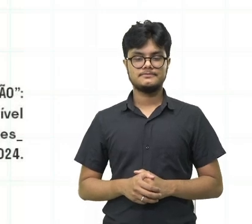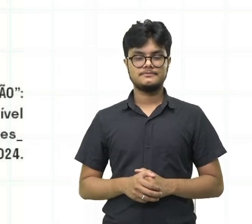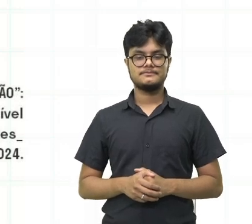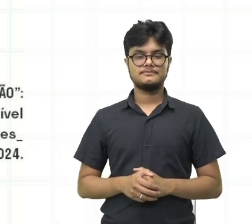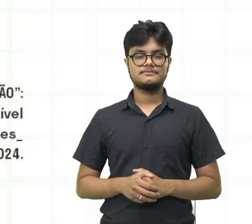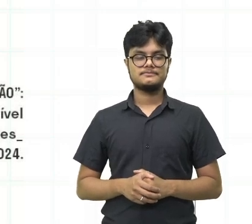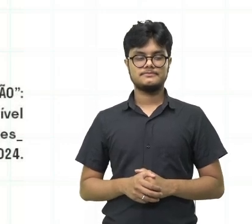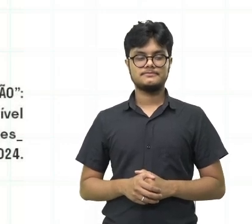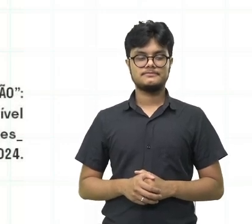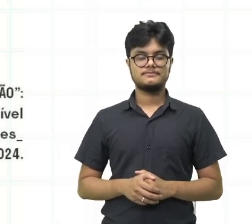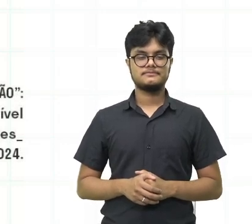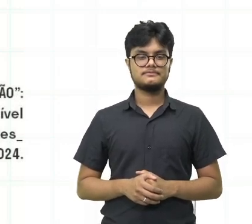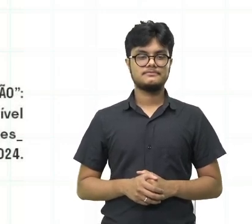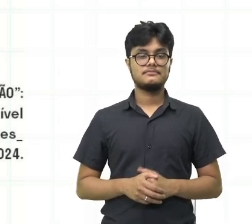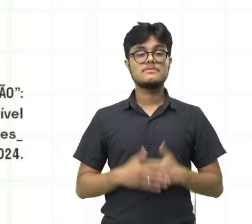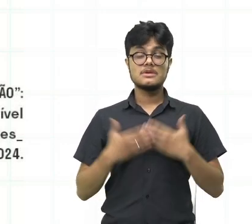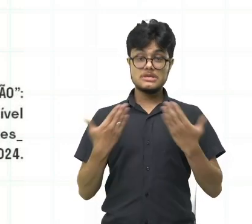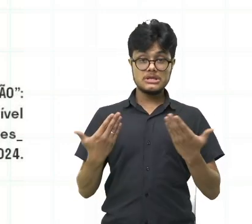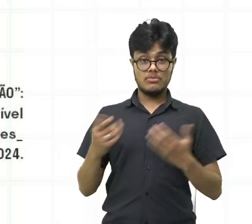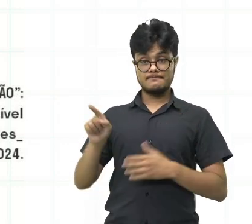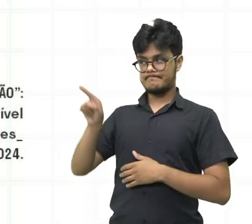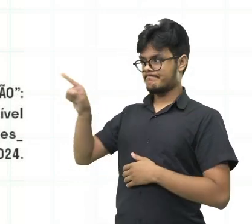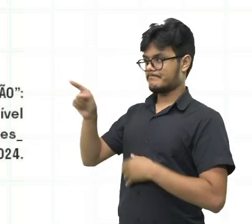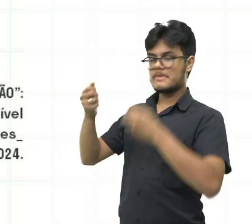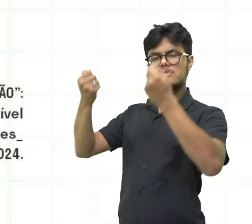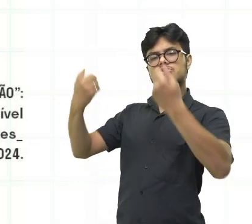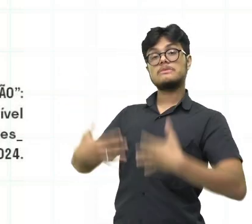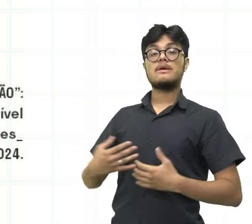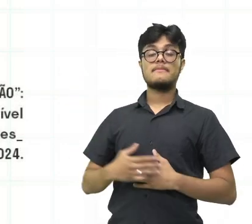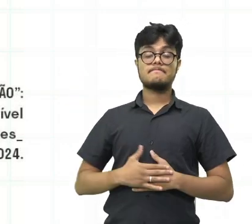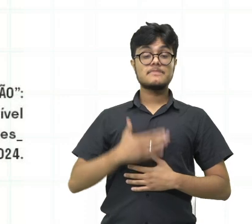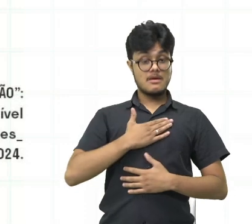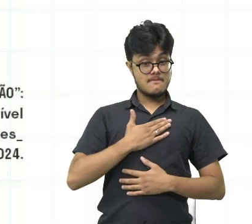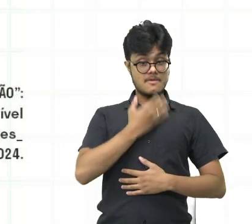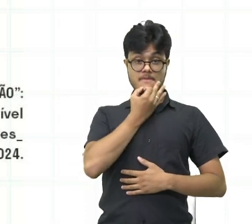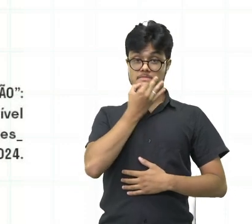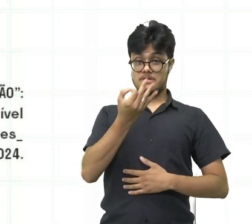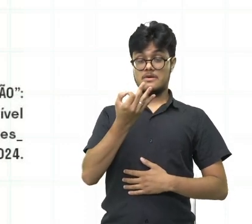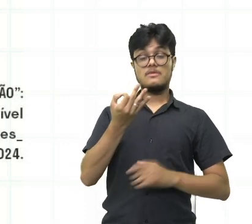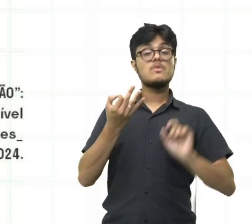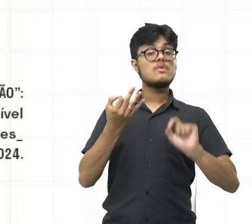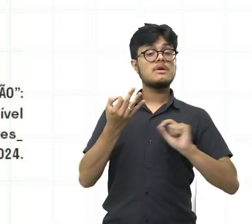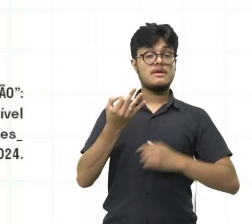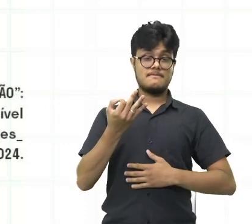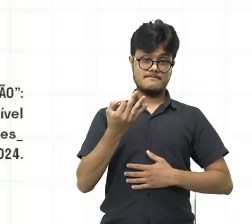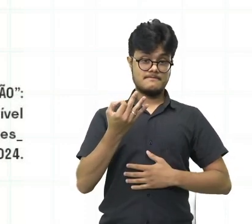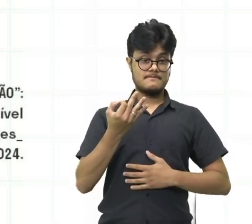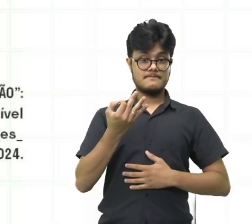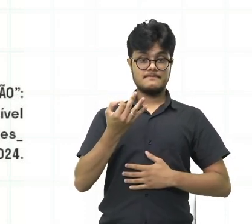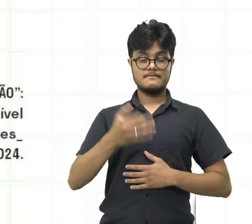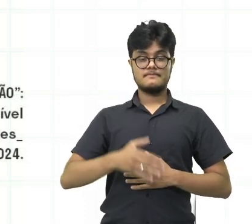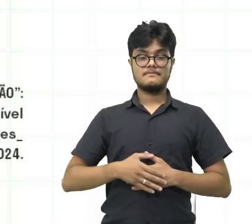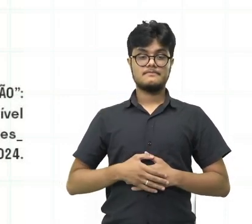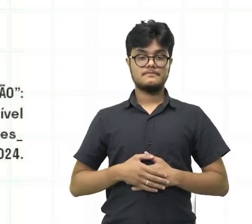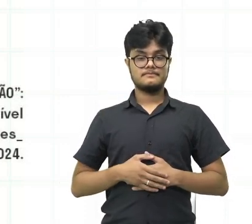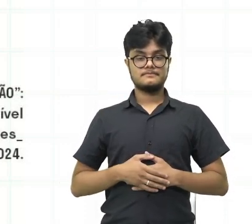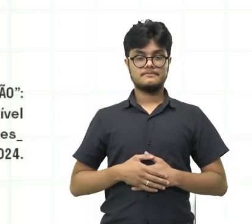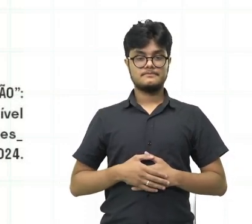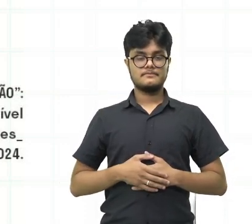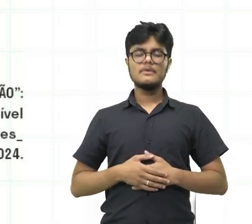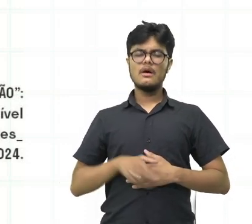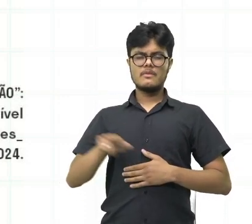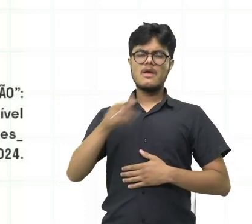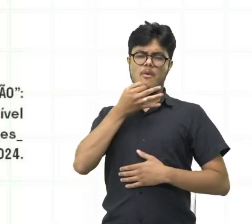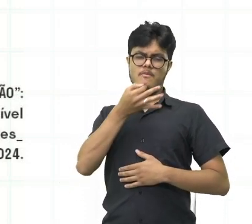vem aqui, ele fala assim, na minha opinião, né? Porque ele que está mandando, está escrevendo ali por ele, mas sabendo